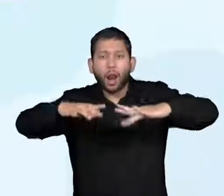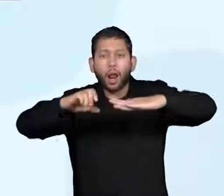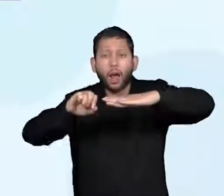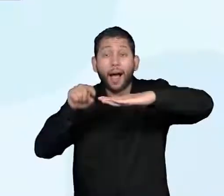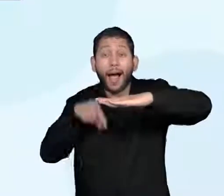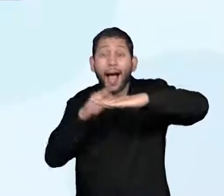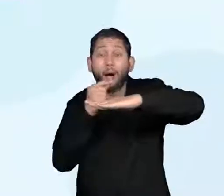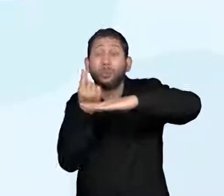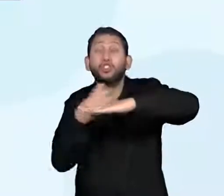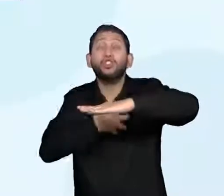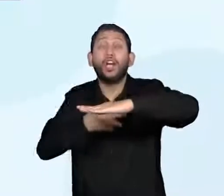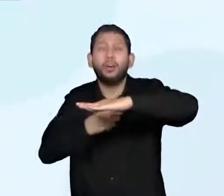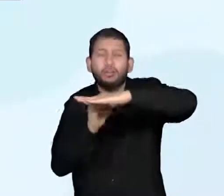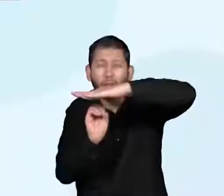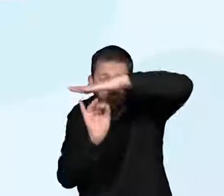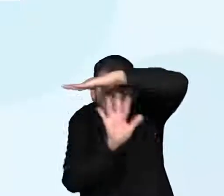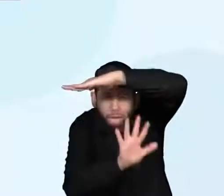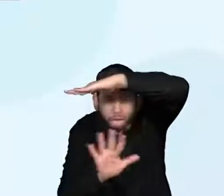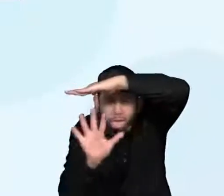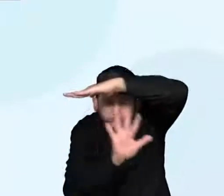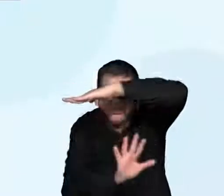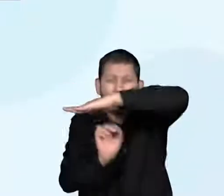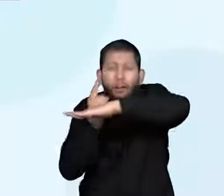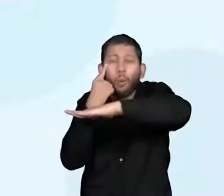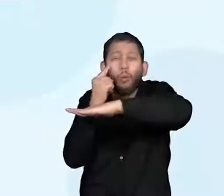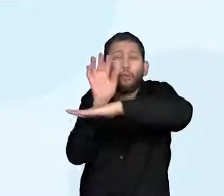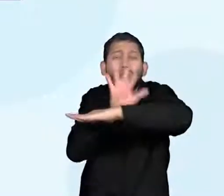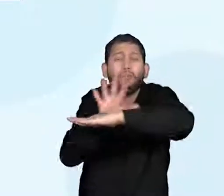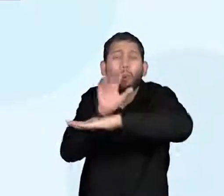Em rios mais claros da região